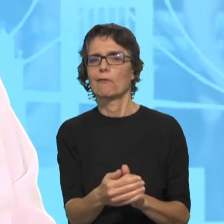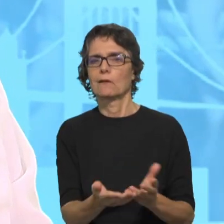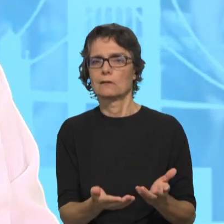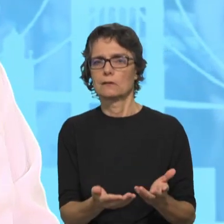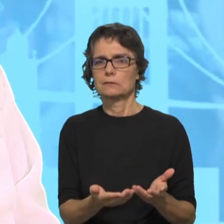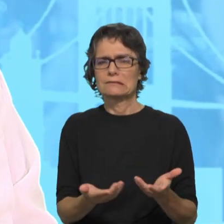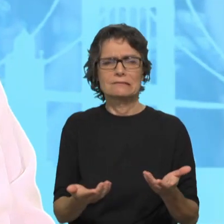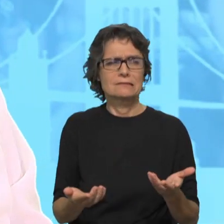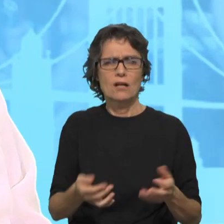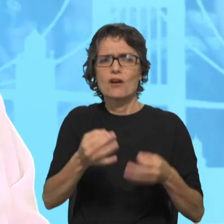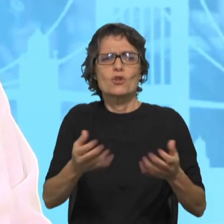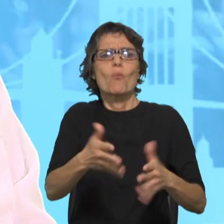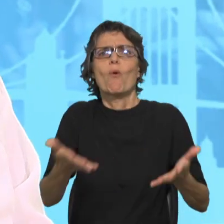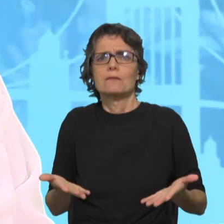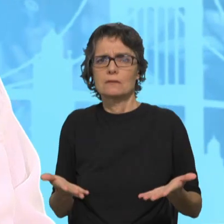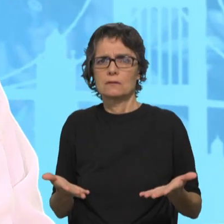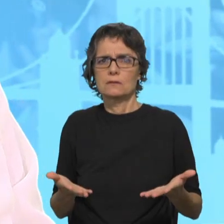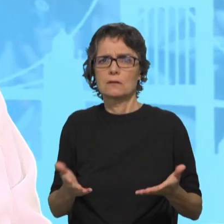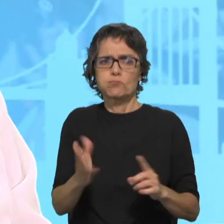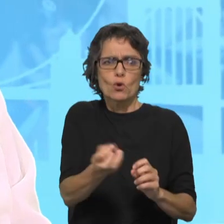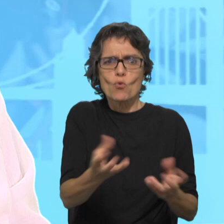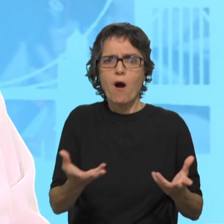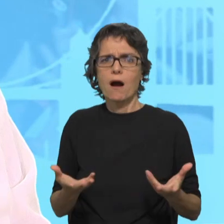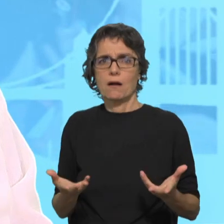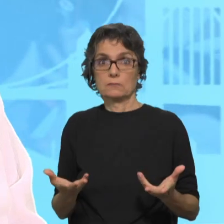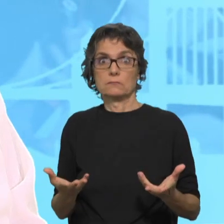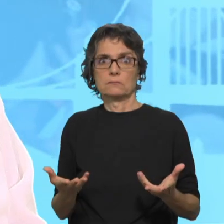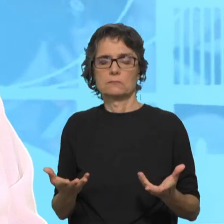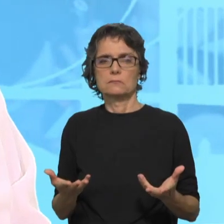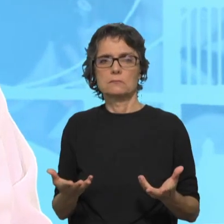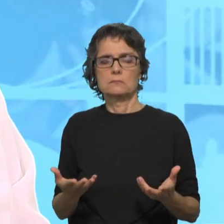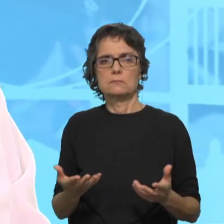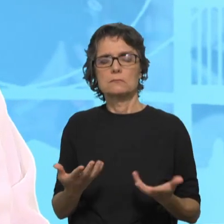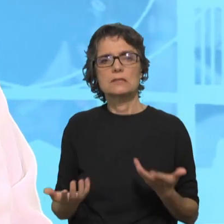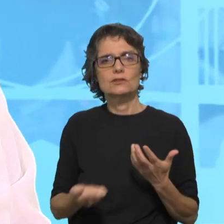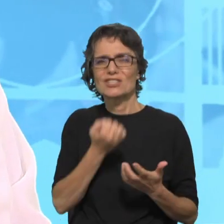que a justiça não funciona ou que tarda em funcionar e, portanto, tudo isso são